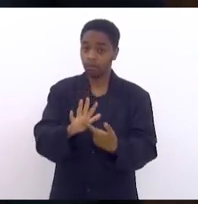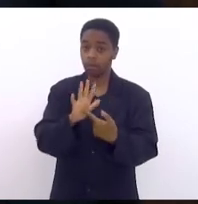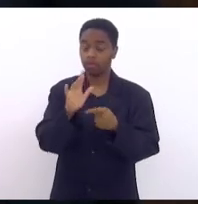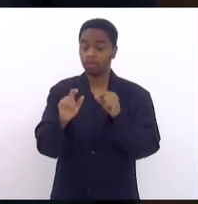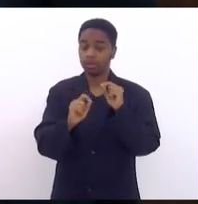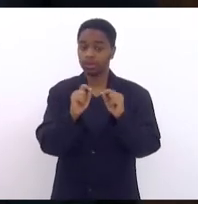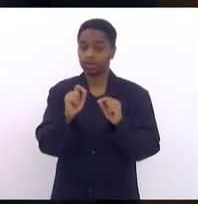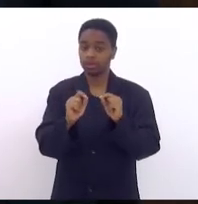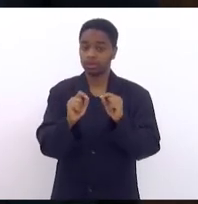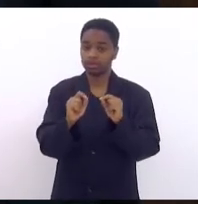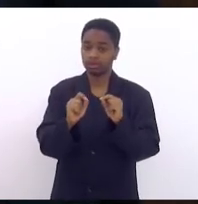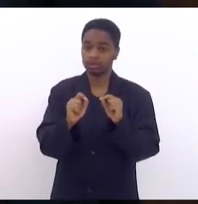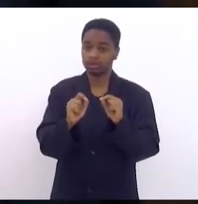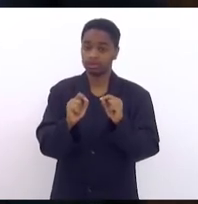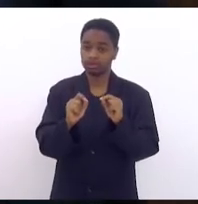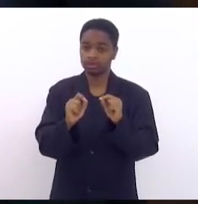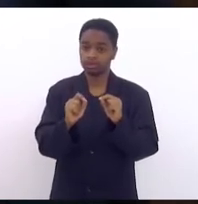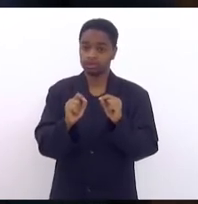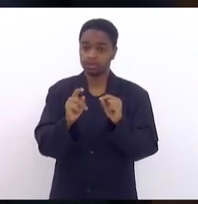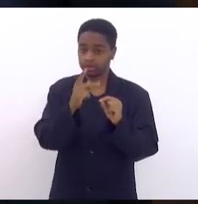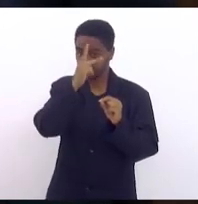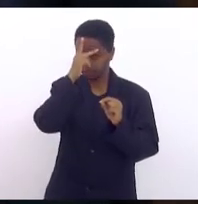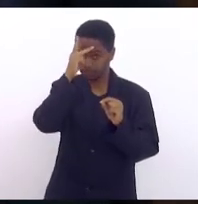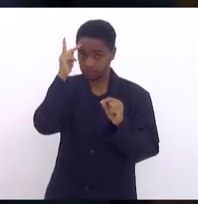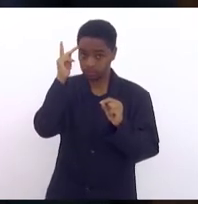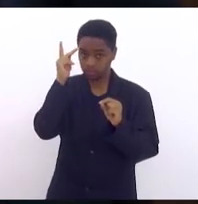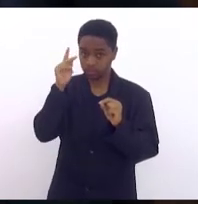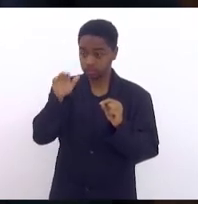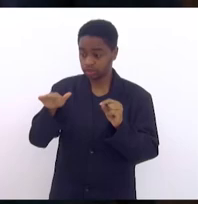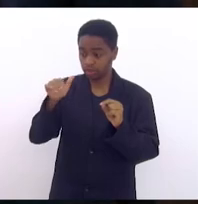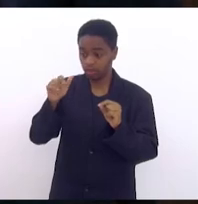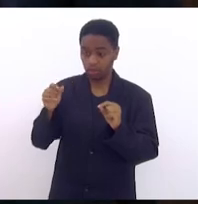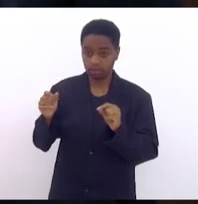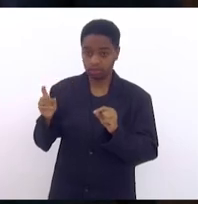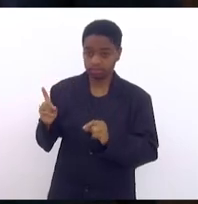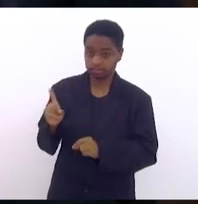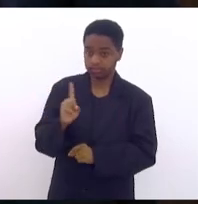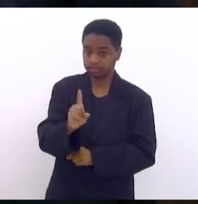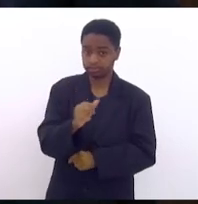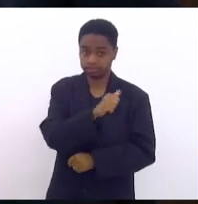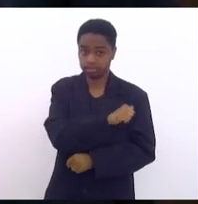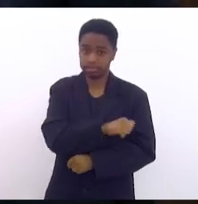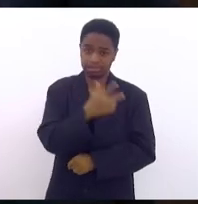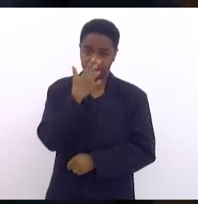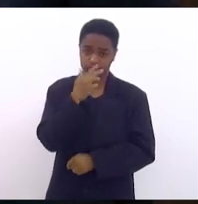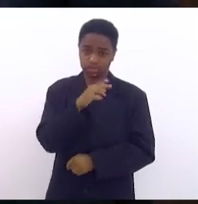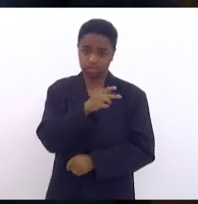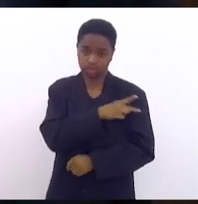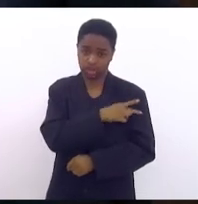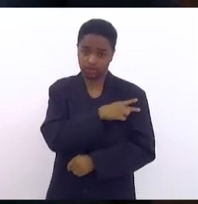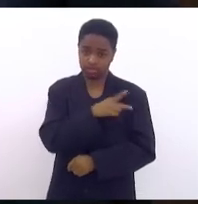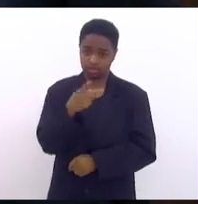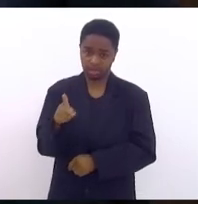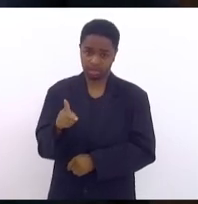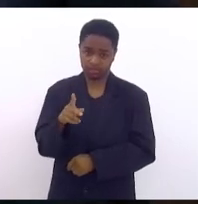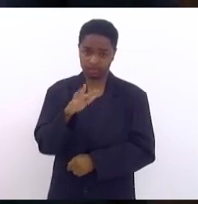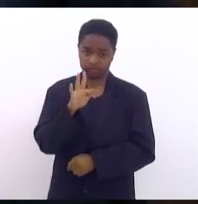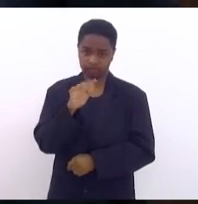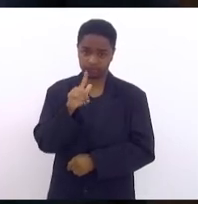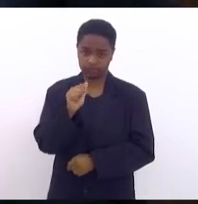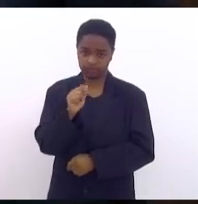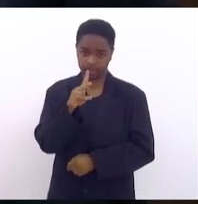provavelmente o designou para o Estado do Rio de Janeiro, que é o chefe dele. Me parece que é isso, né? É o Flávio Dino,